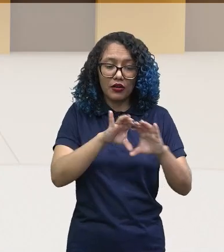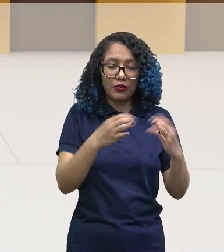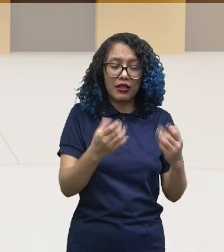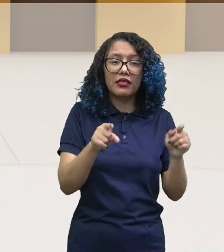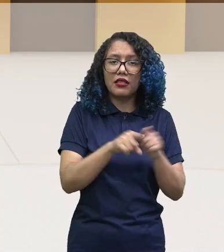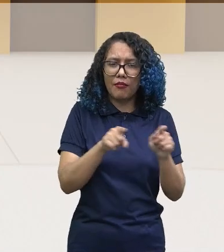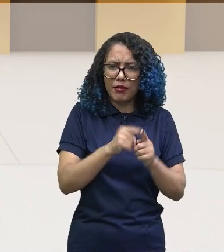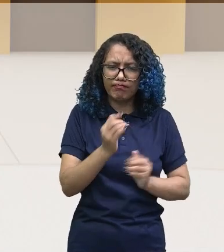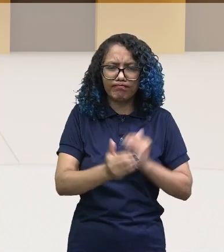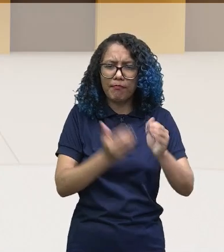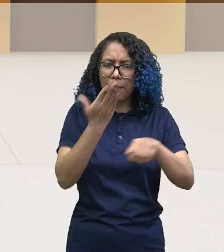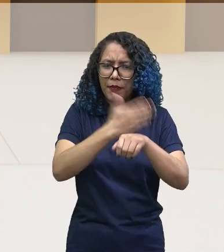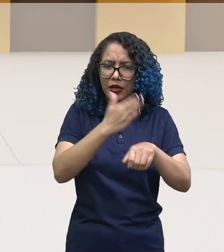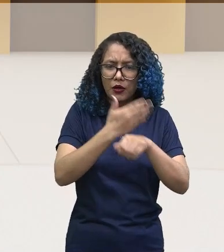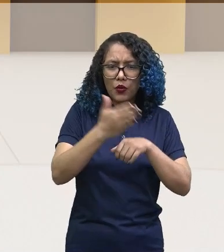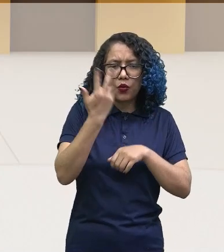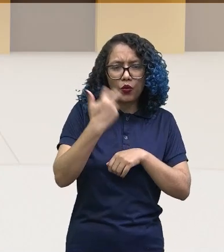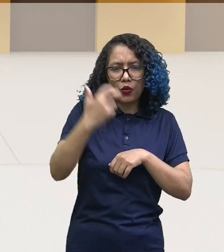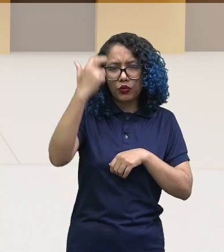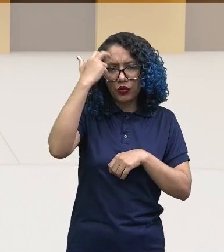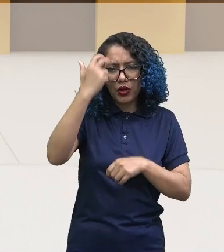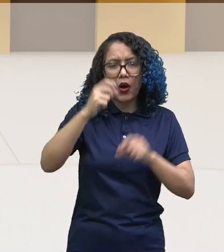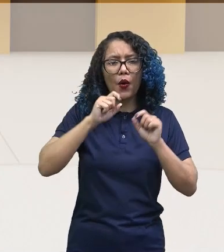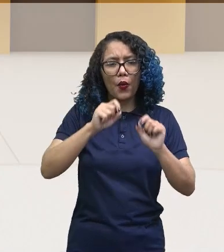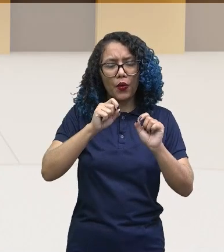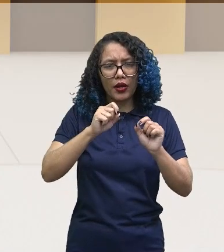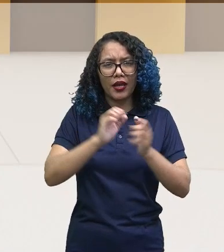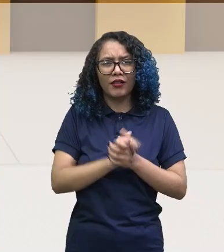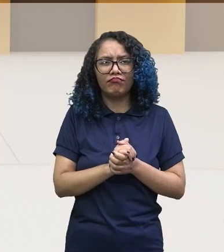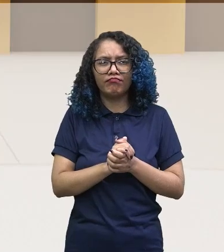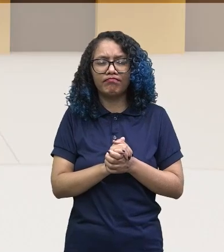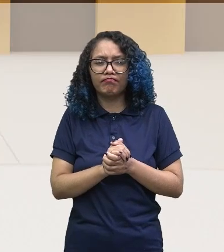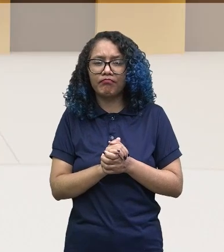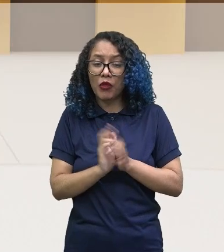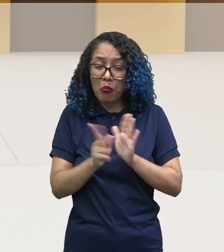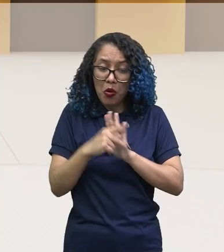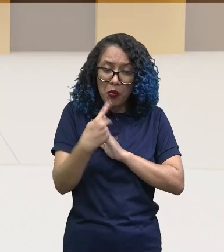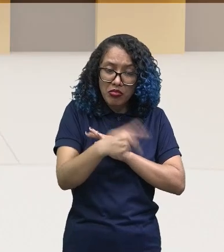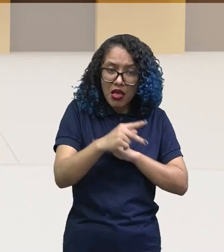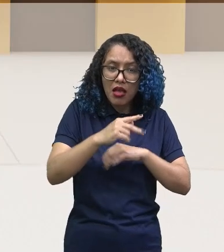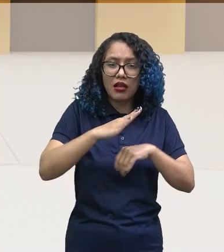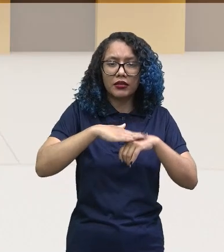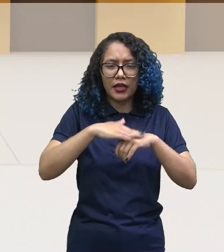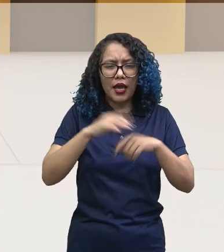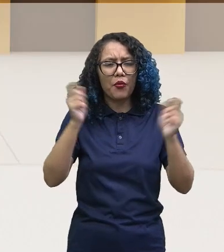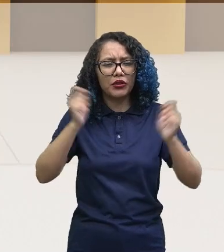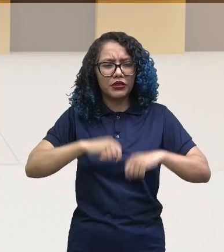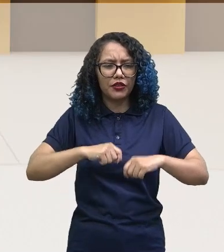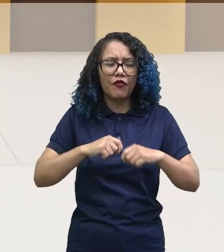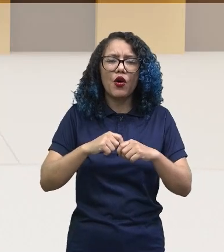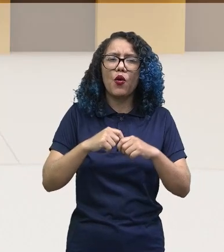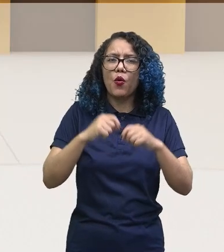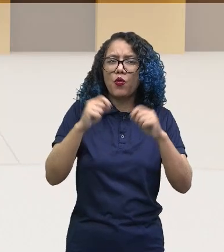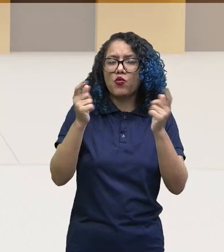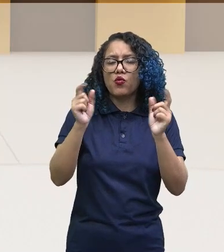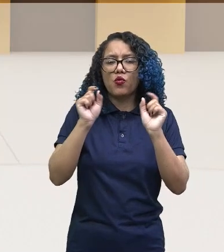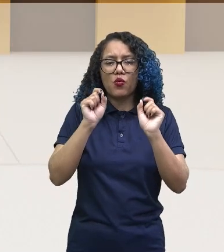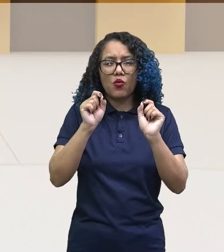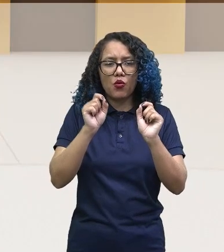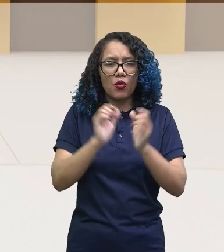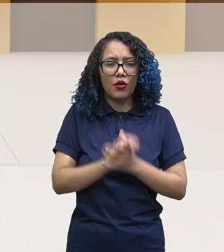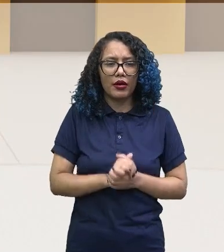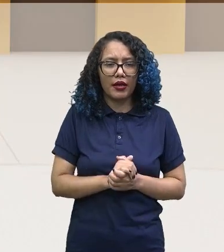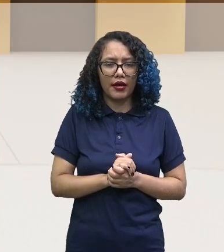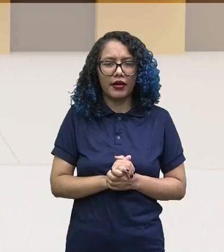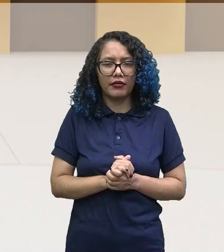desenvolveram práticas culturais que de forma intuitiva ajudam a reduzir a exposição, como